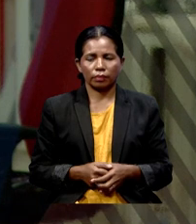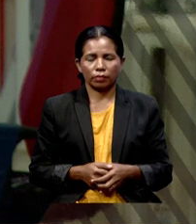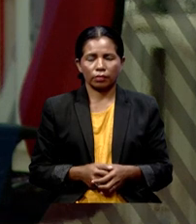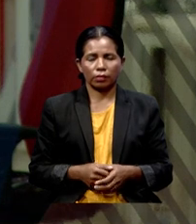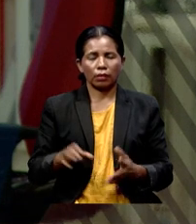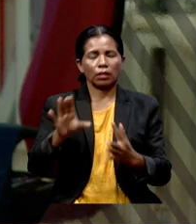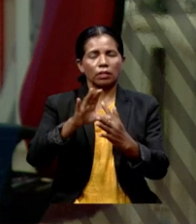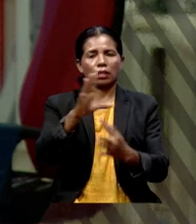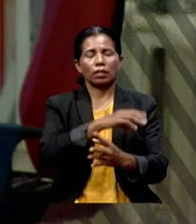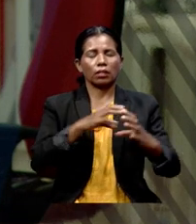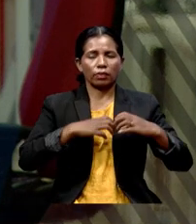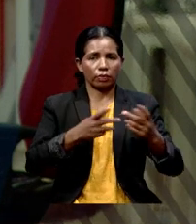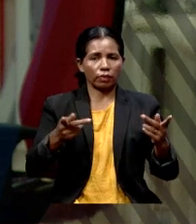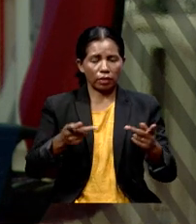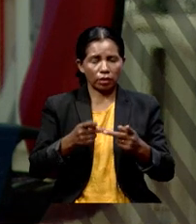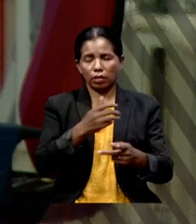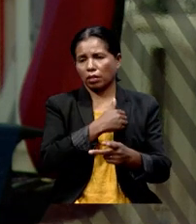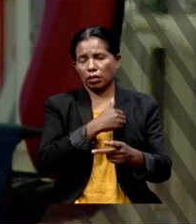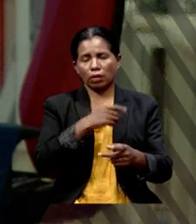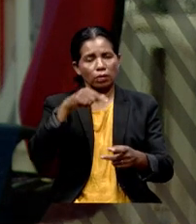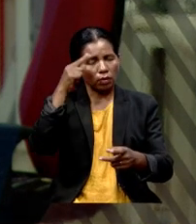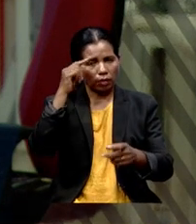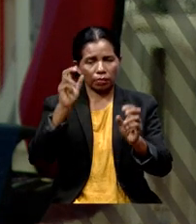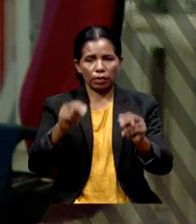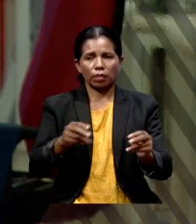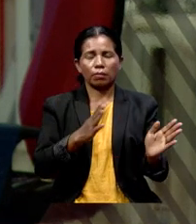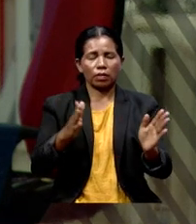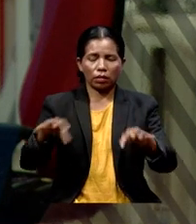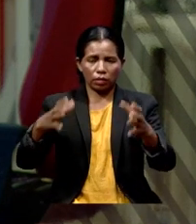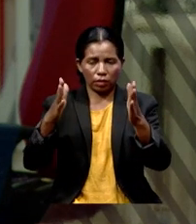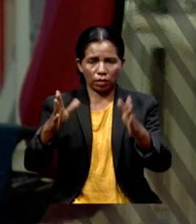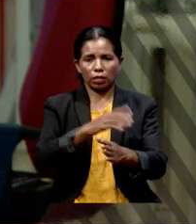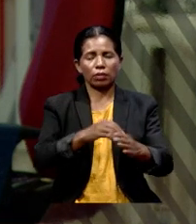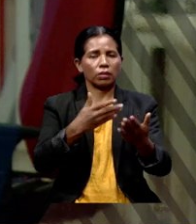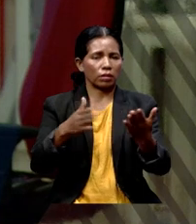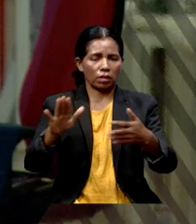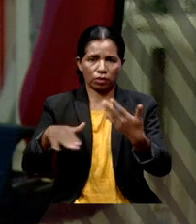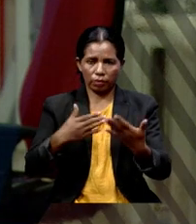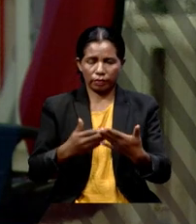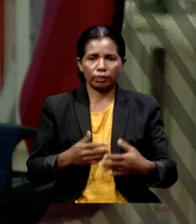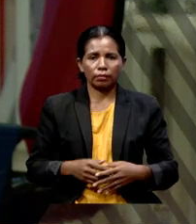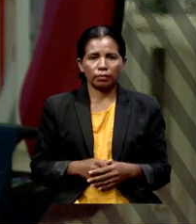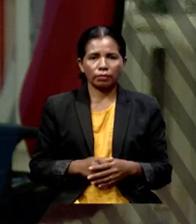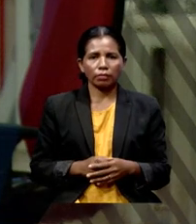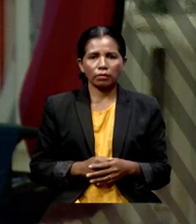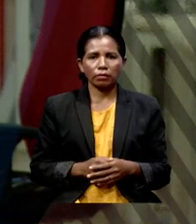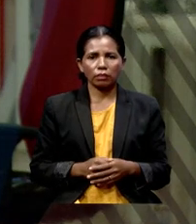centro cardíaco Ciro Gubela funciona, também o governo precisa preparar recursos humanos no equipamento.